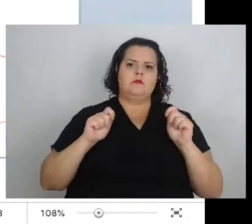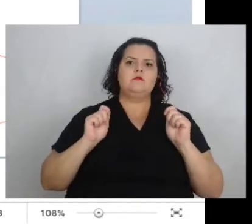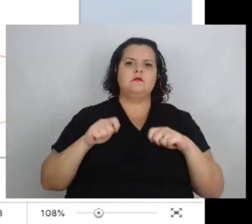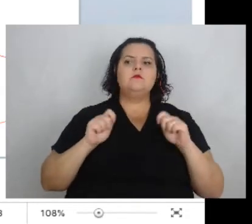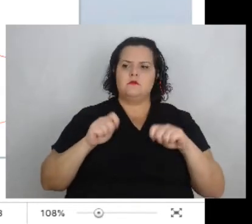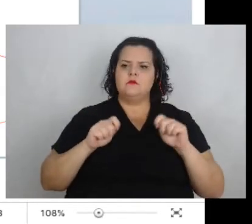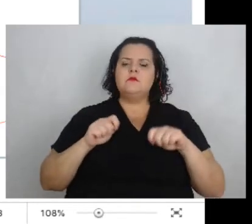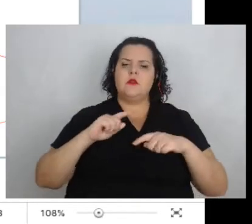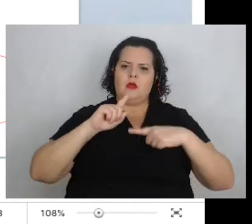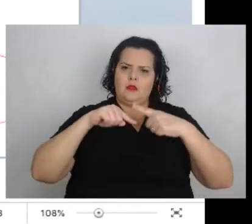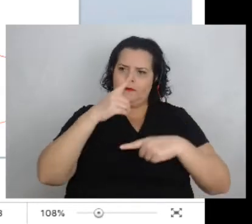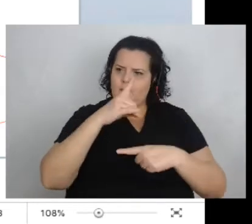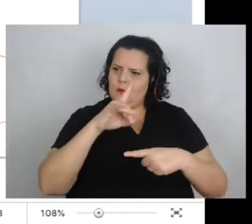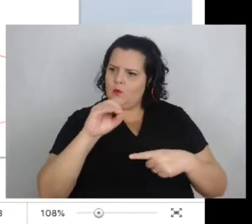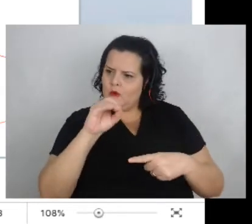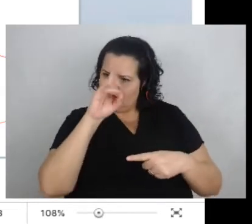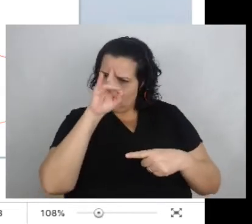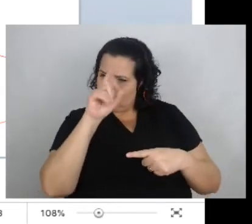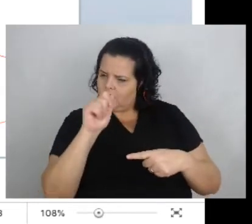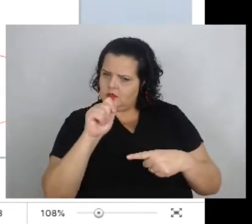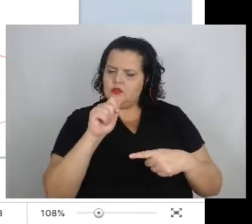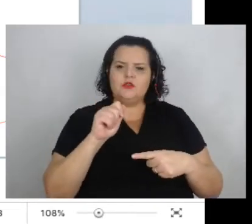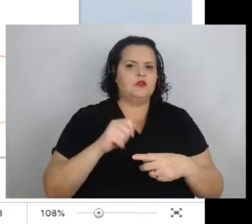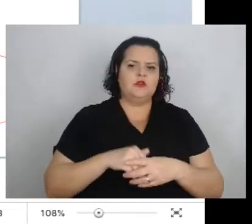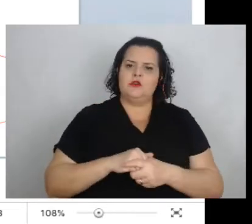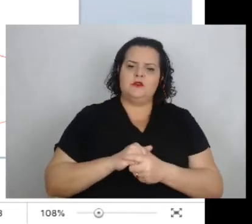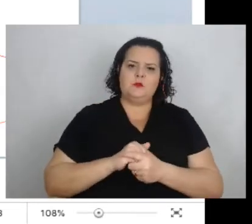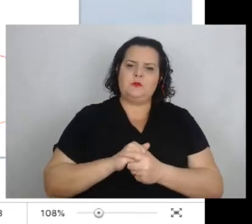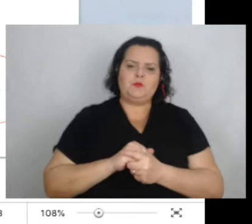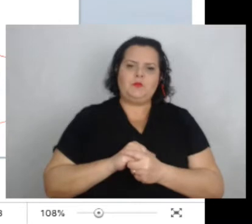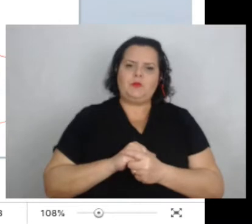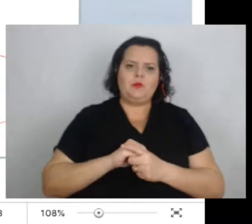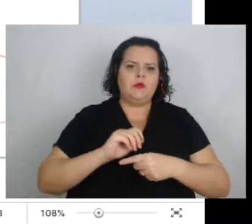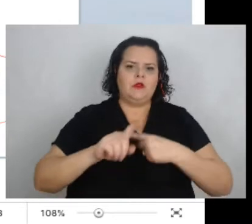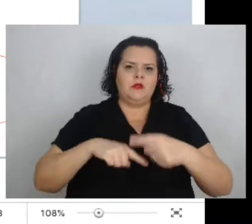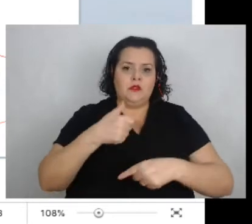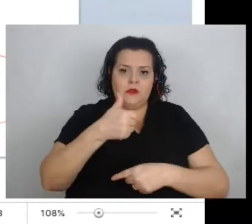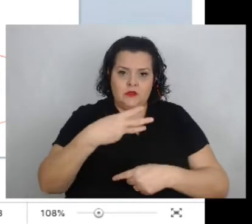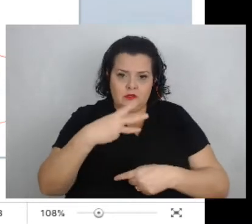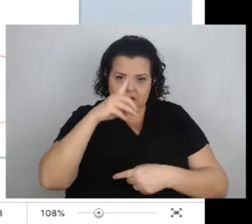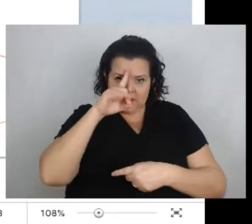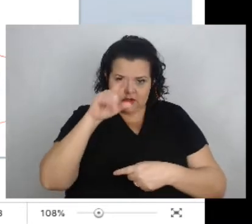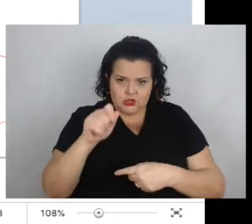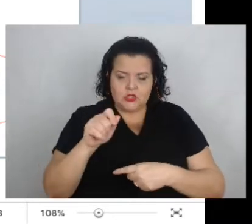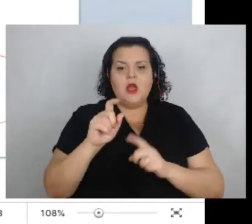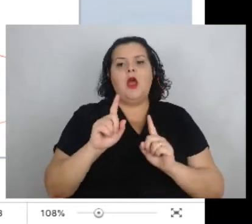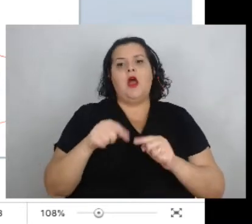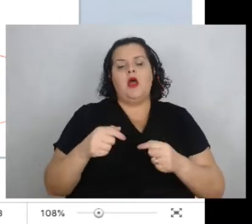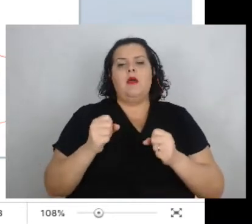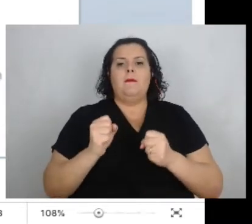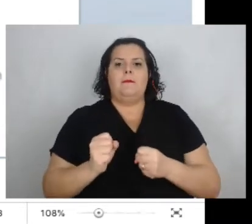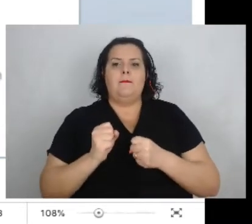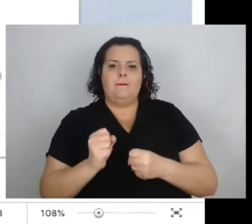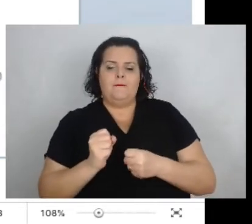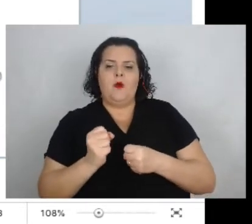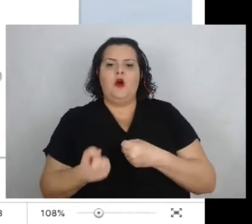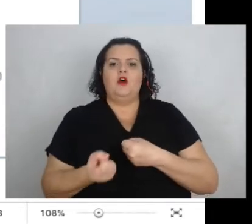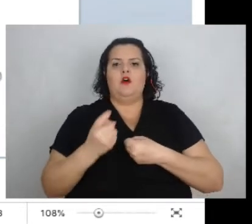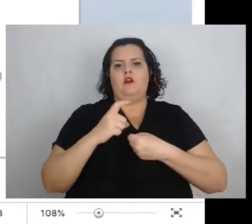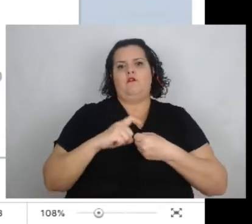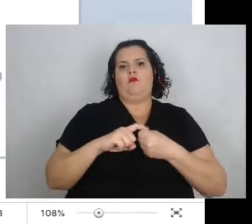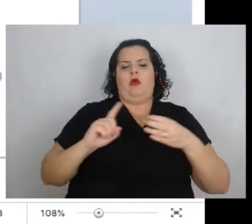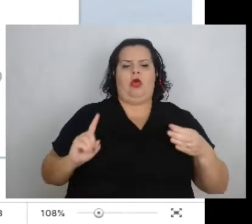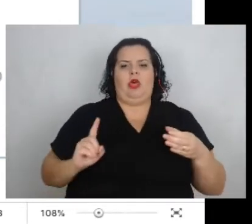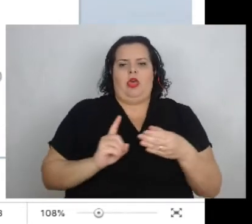dias, adicionar mais 3 e com 13 dias você ser liberado do isolamento. Esses estudos